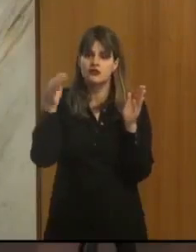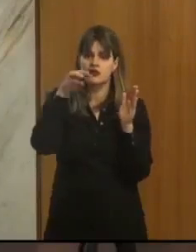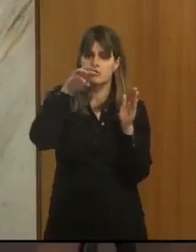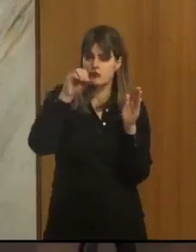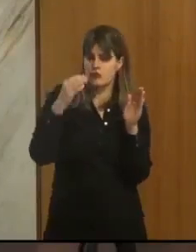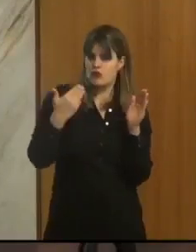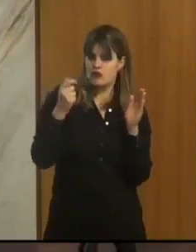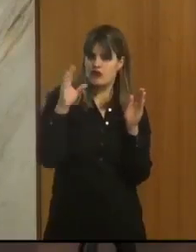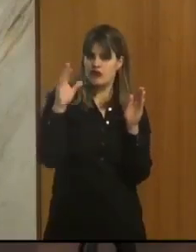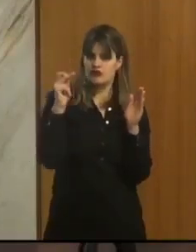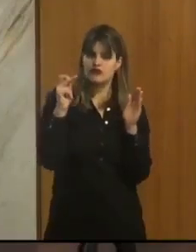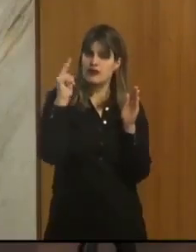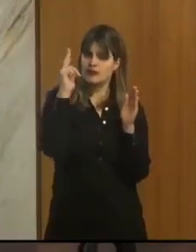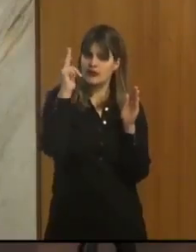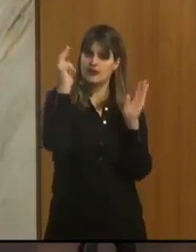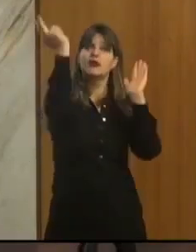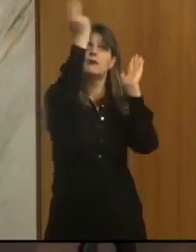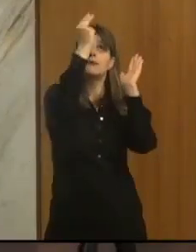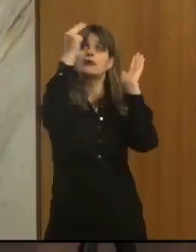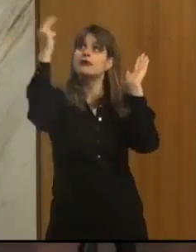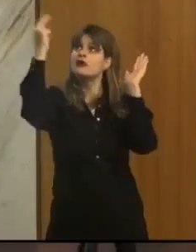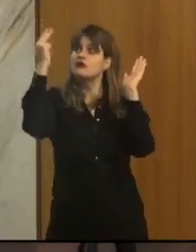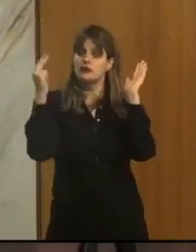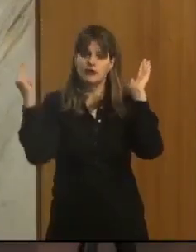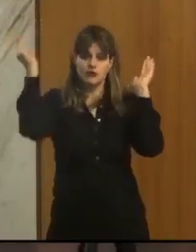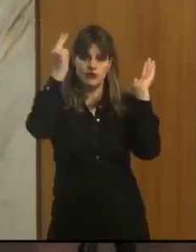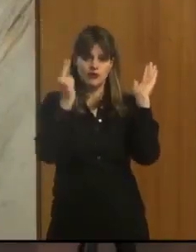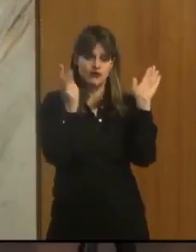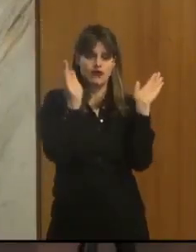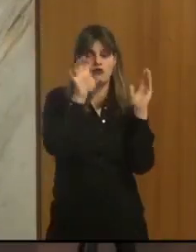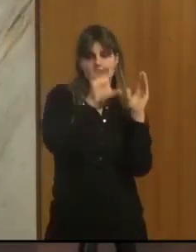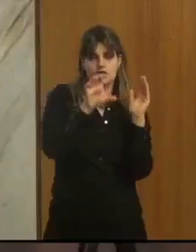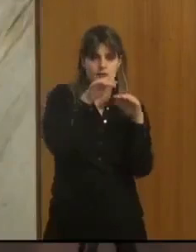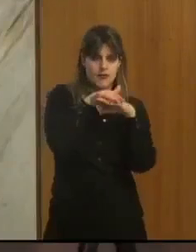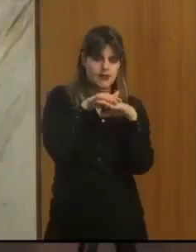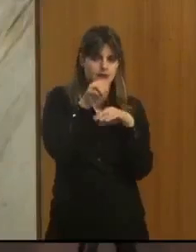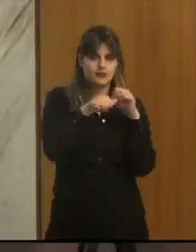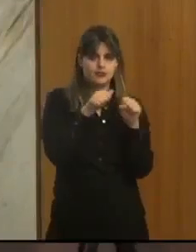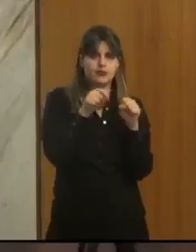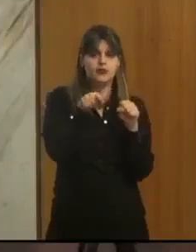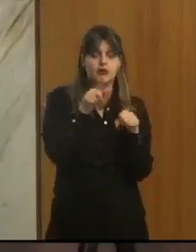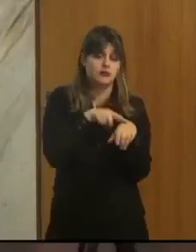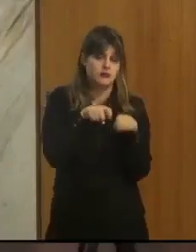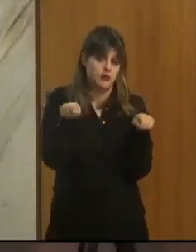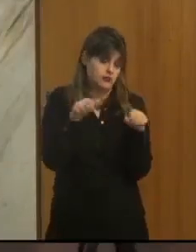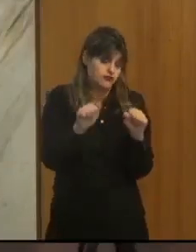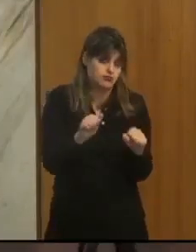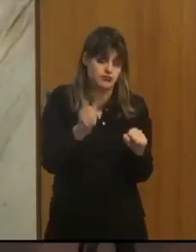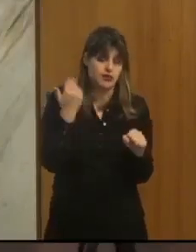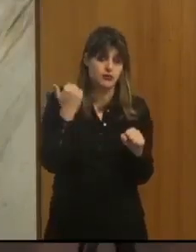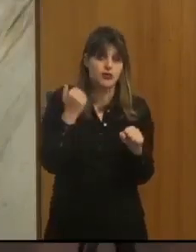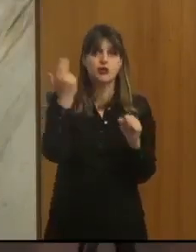um teto de modéja em madeira, pintado com os tais motivos geométricos que são próprios do modéja